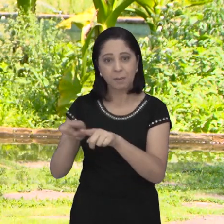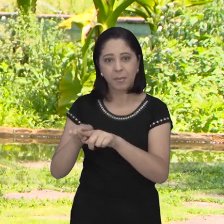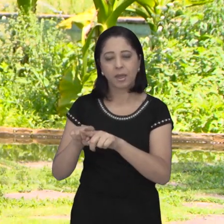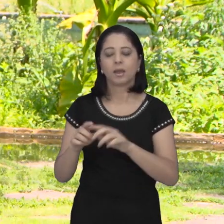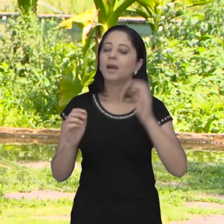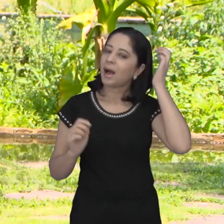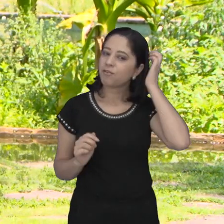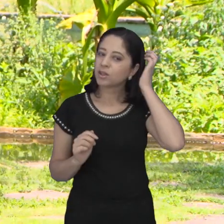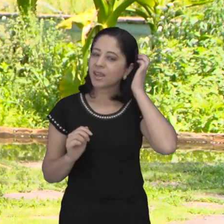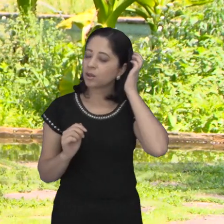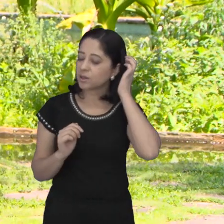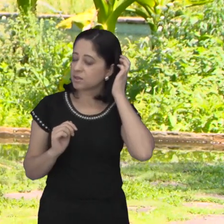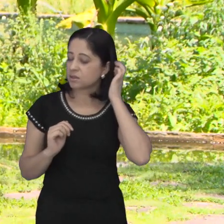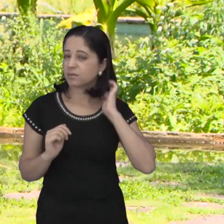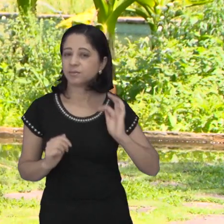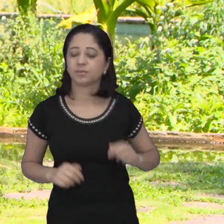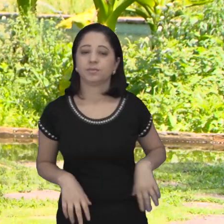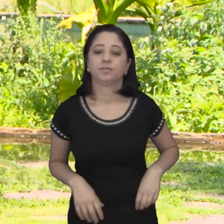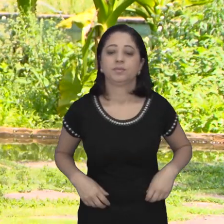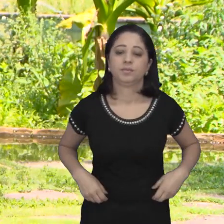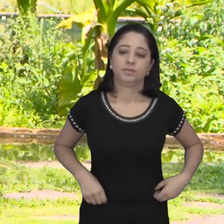anos